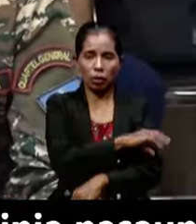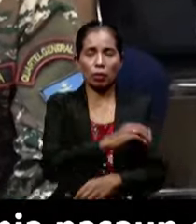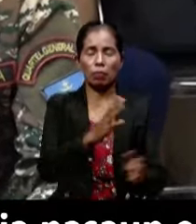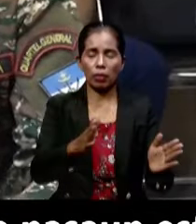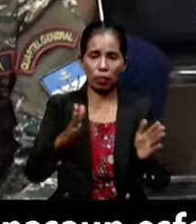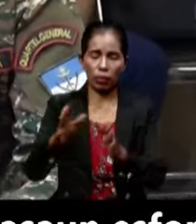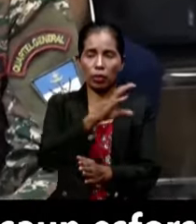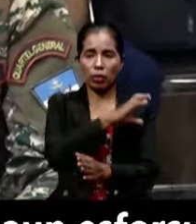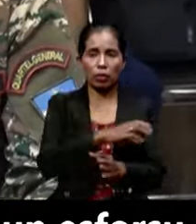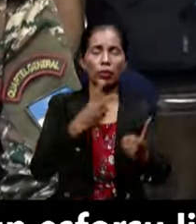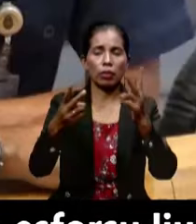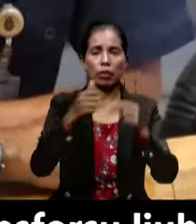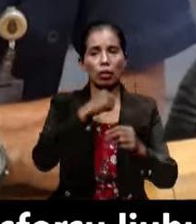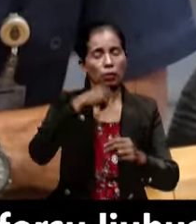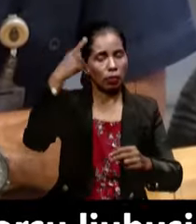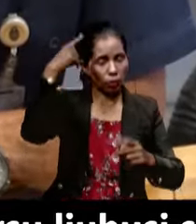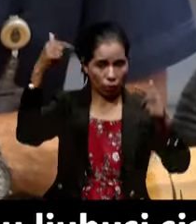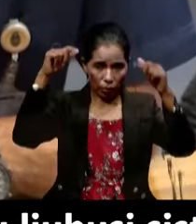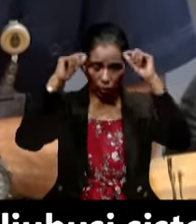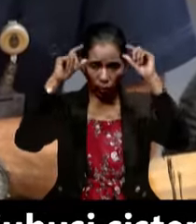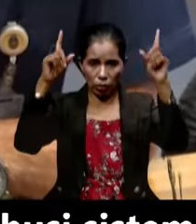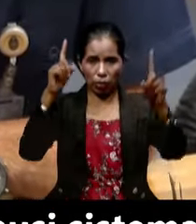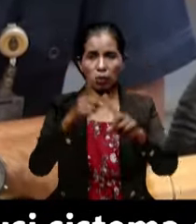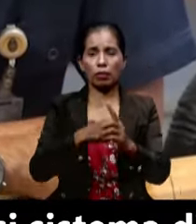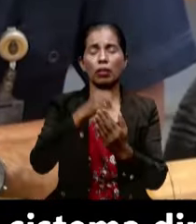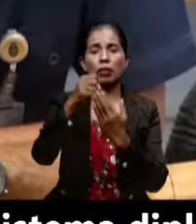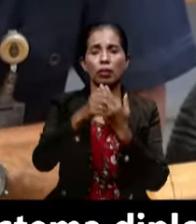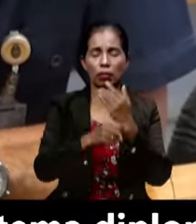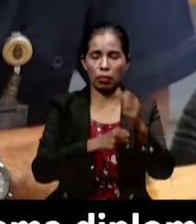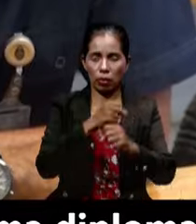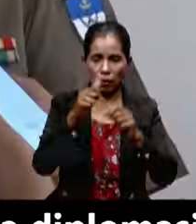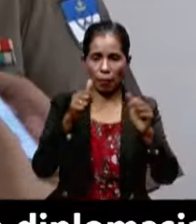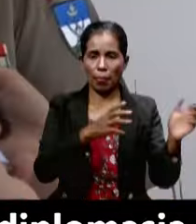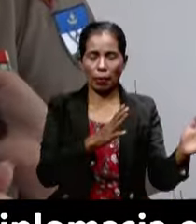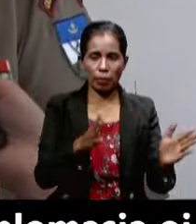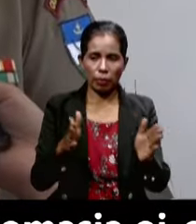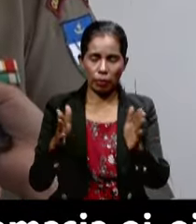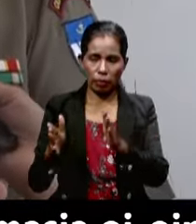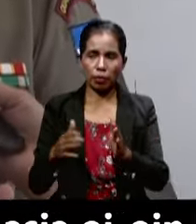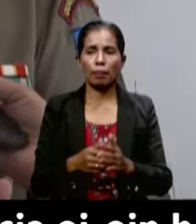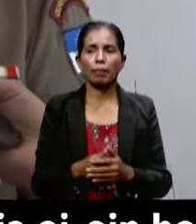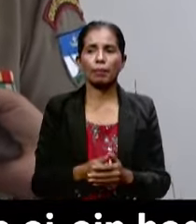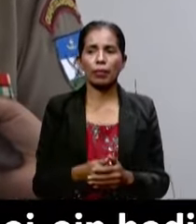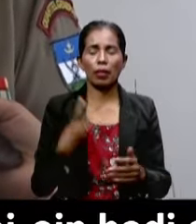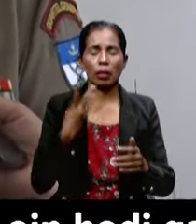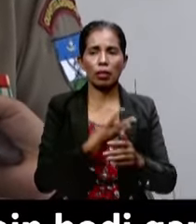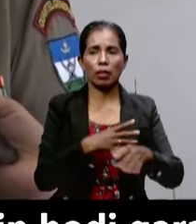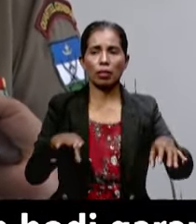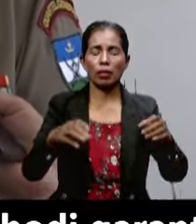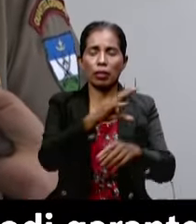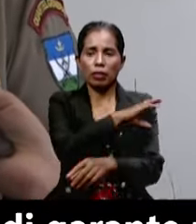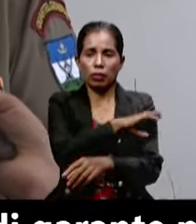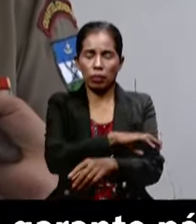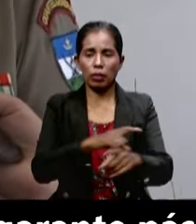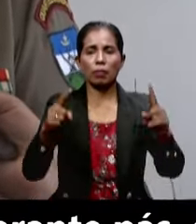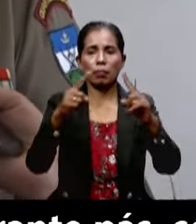para visita Papa Francisco em Timor-Leste e a Fulano Setembro Tinané. Em preparação de Nazanibane, a operação de segurança para um